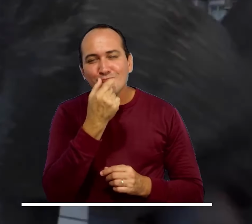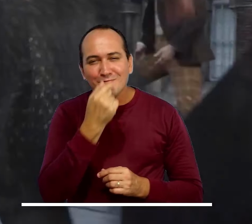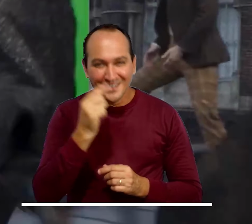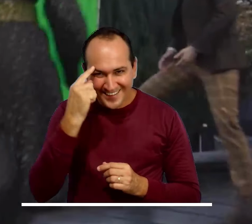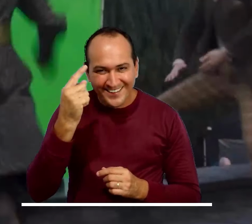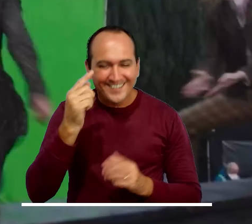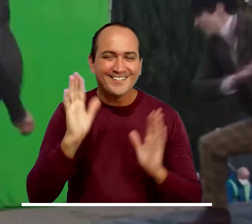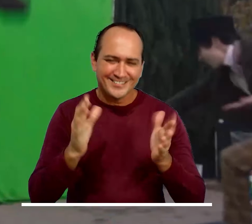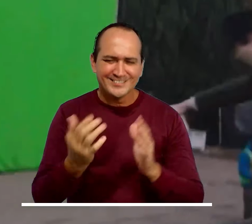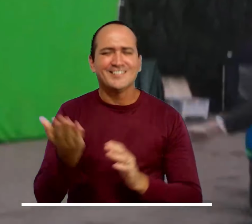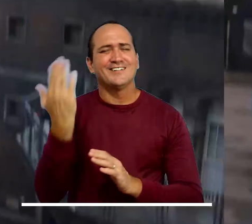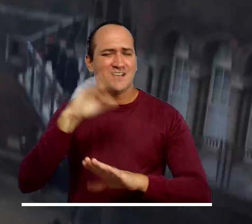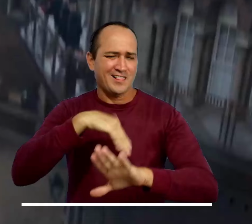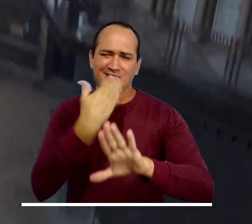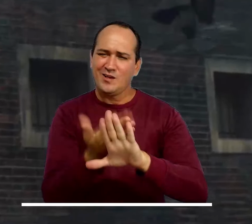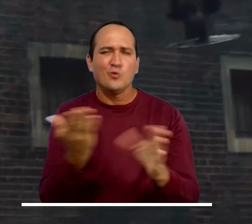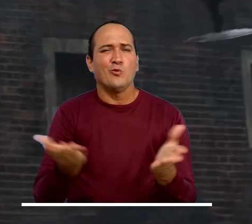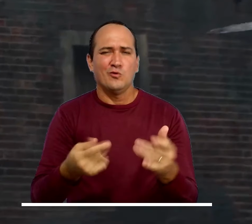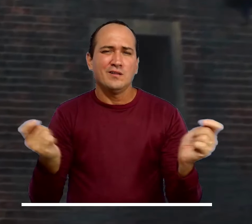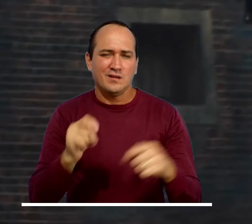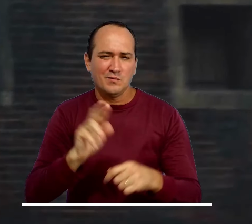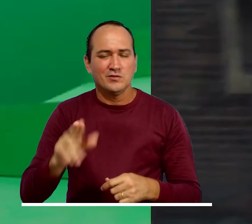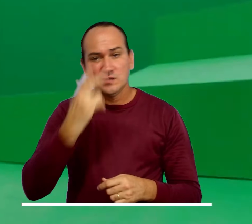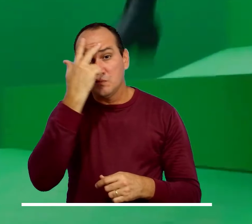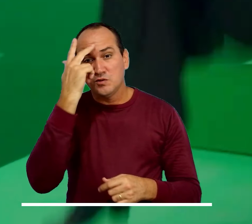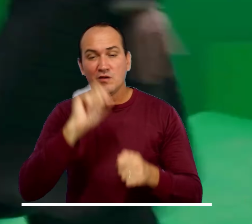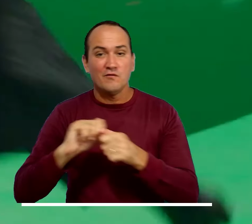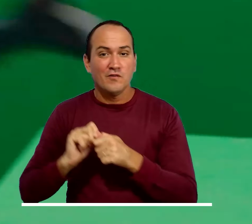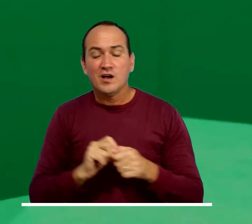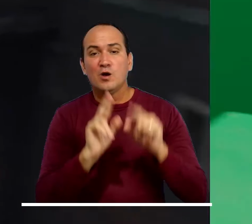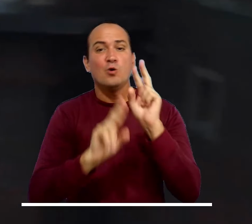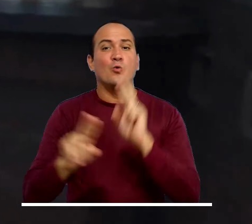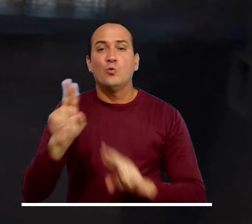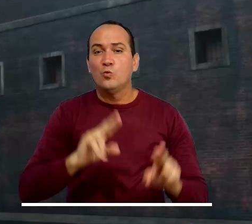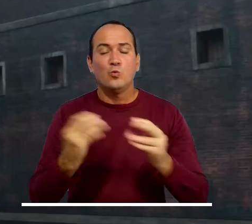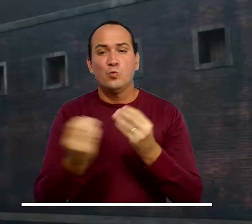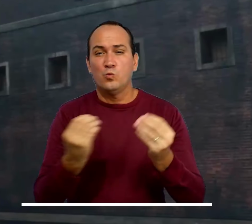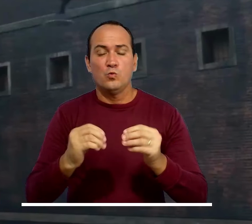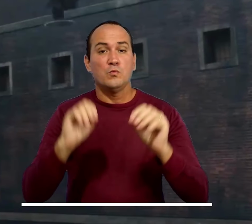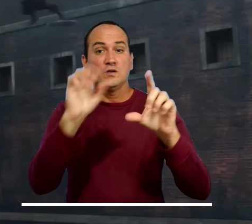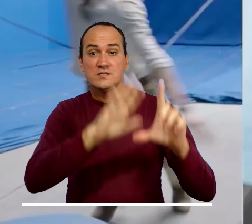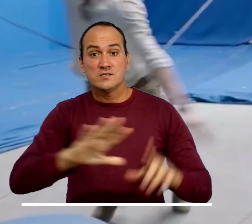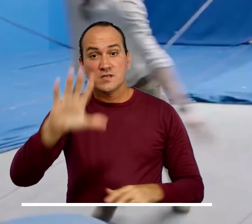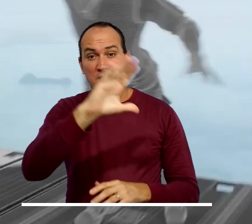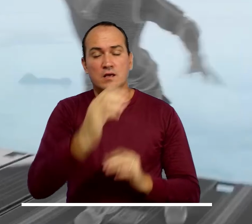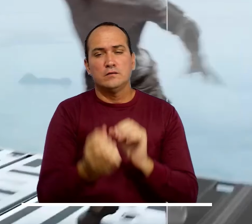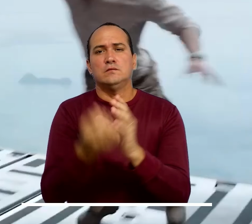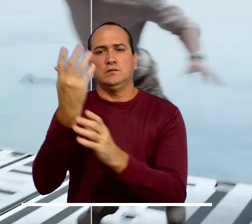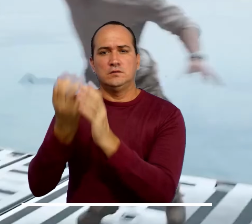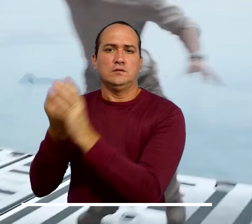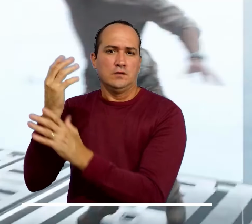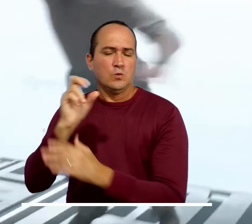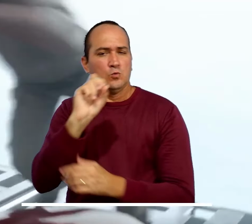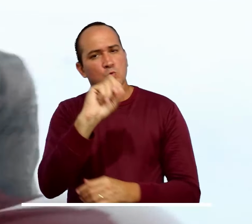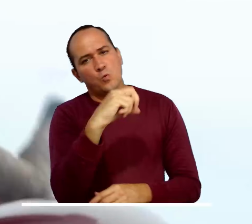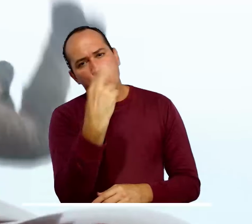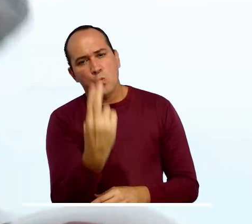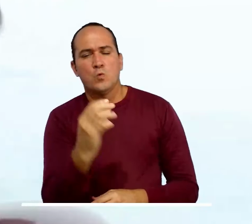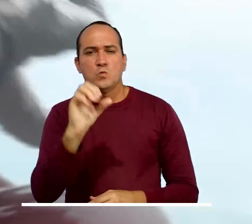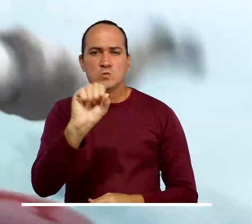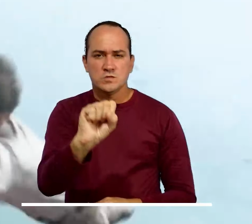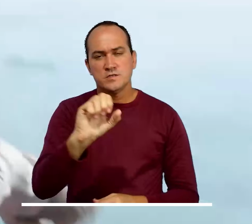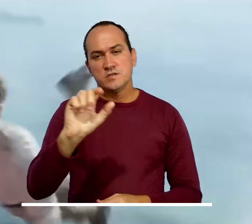técnica e é utilizada bastante até hoje, só que as pessoas fazem isso utilizando cenários, digamos, criados ou utilizando